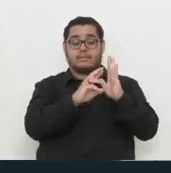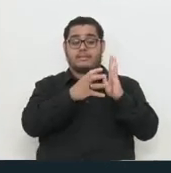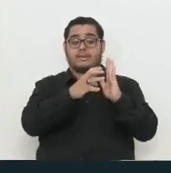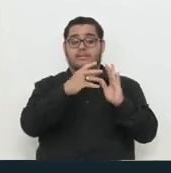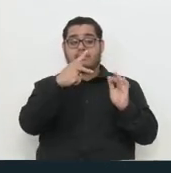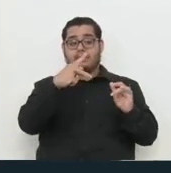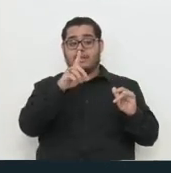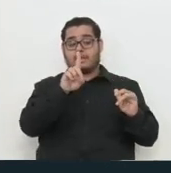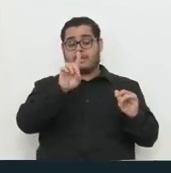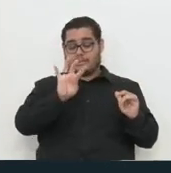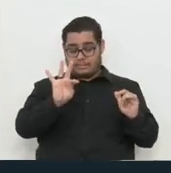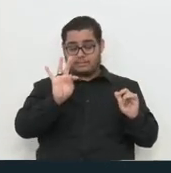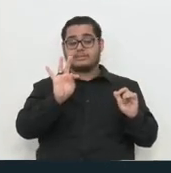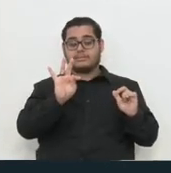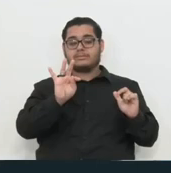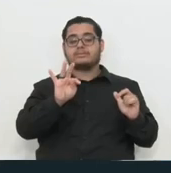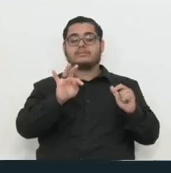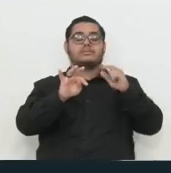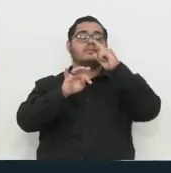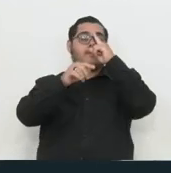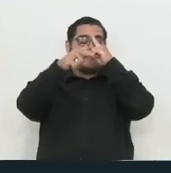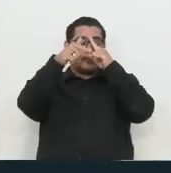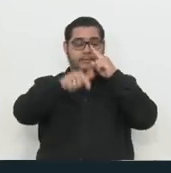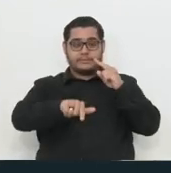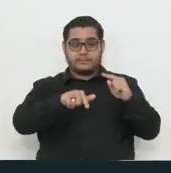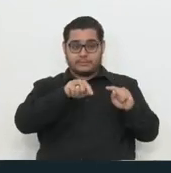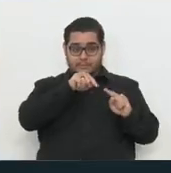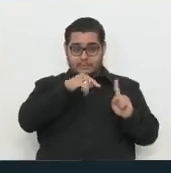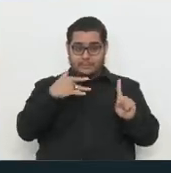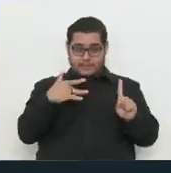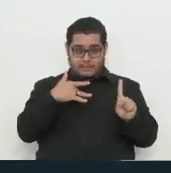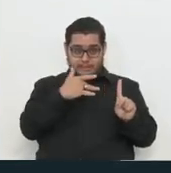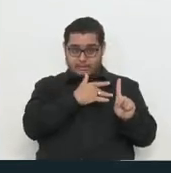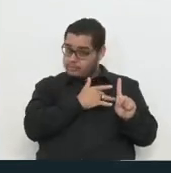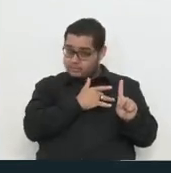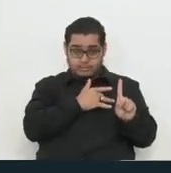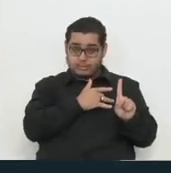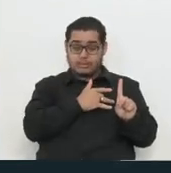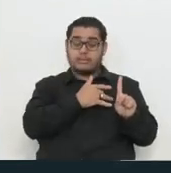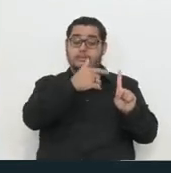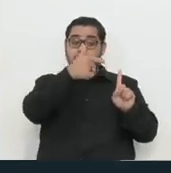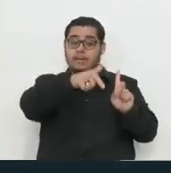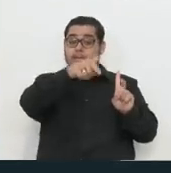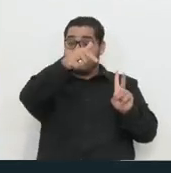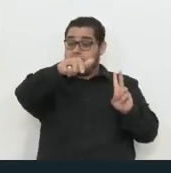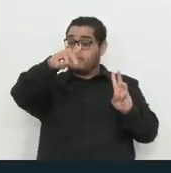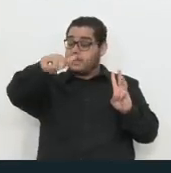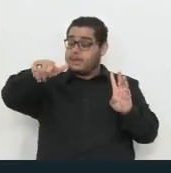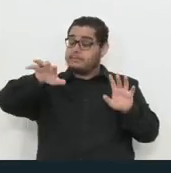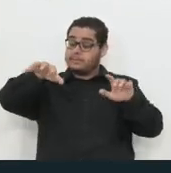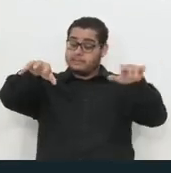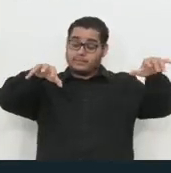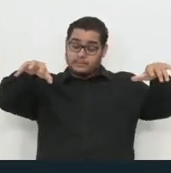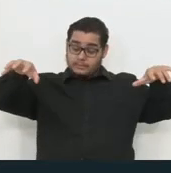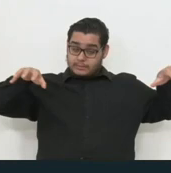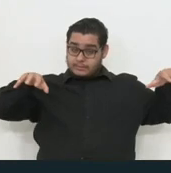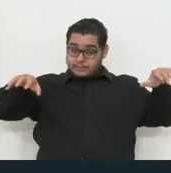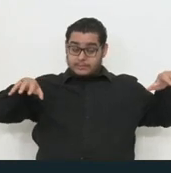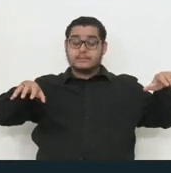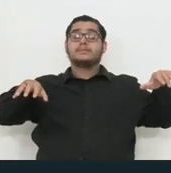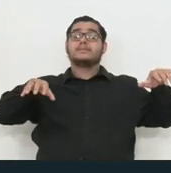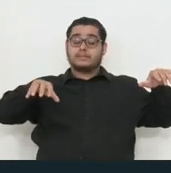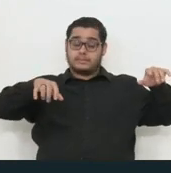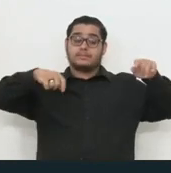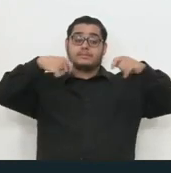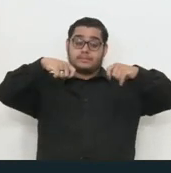necessidade o presidente de não só na saúde mas outros setores não é outros departamentos também a